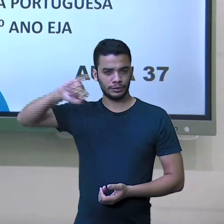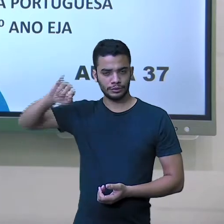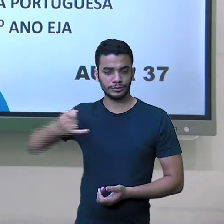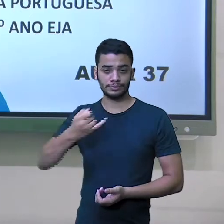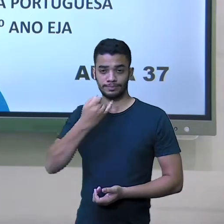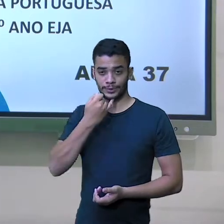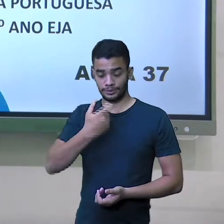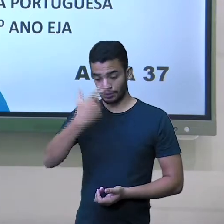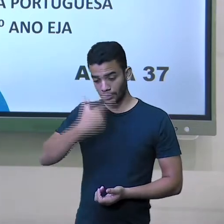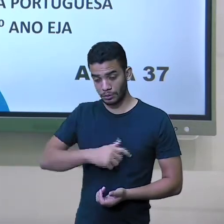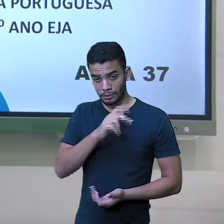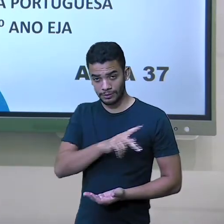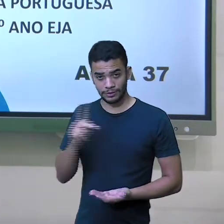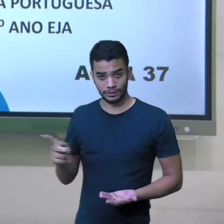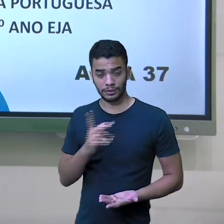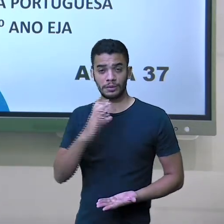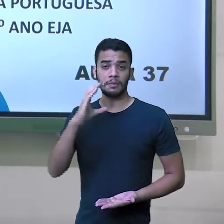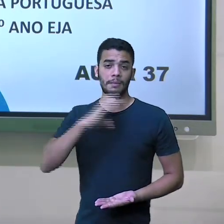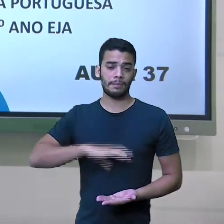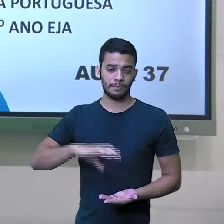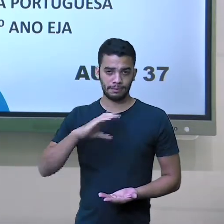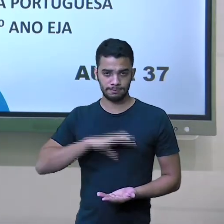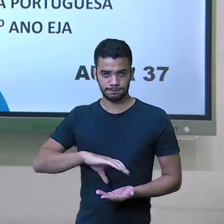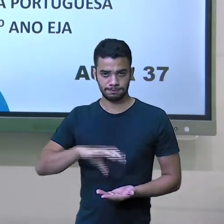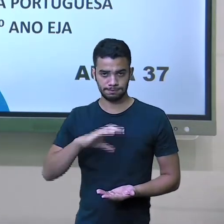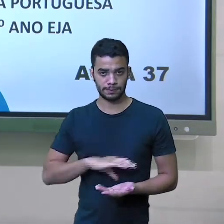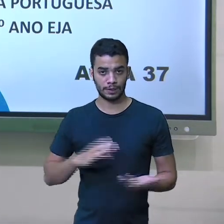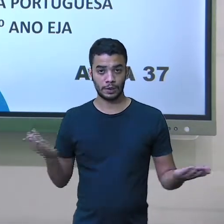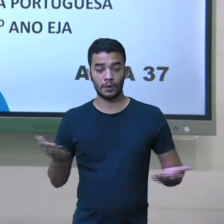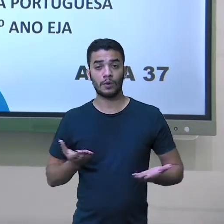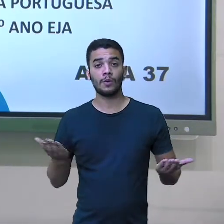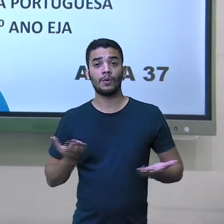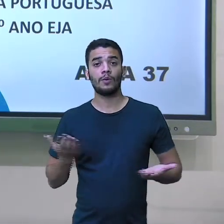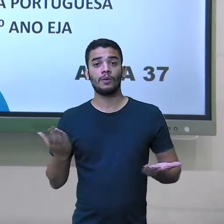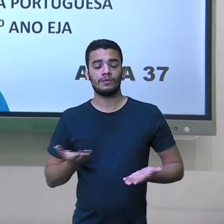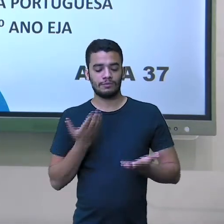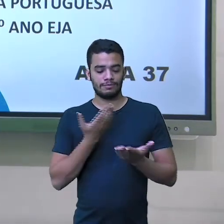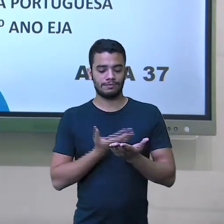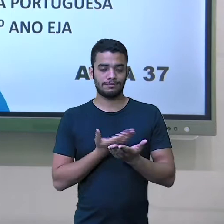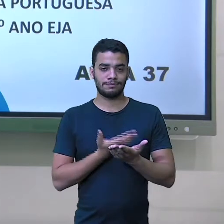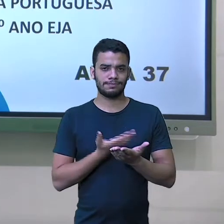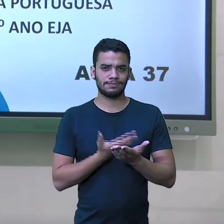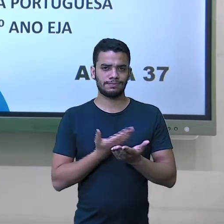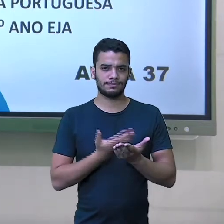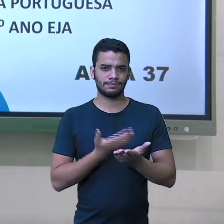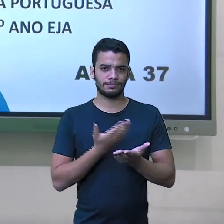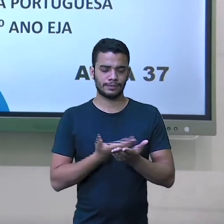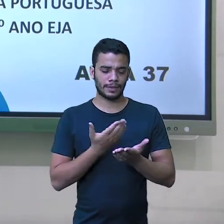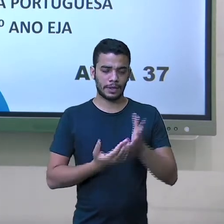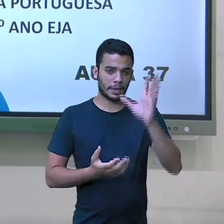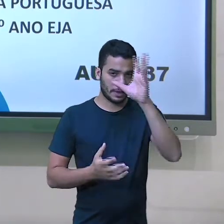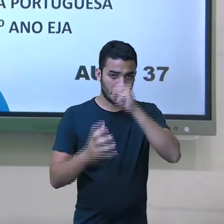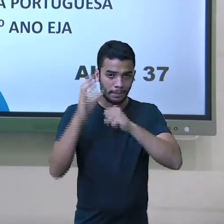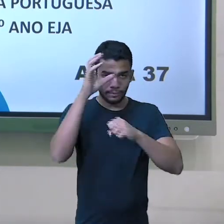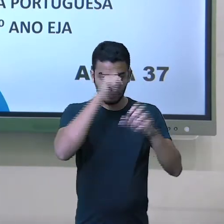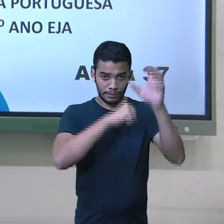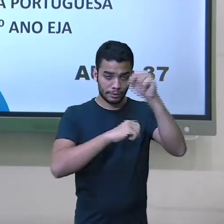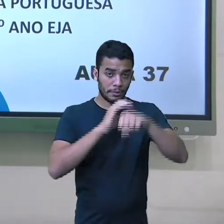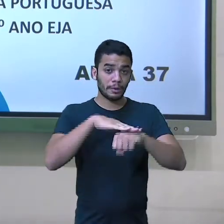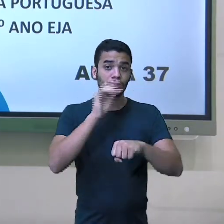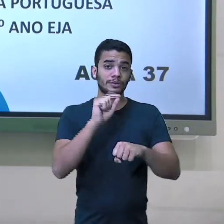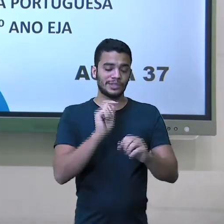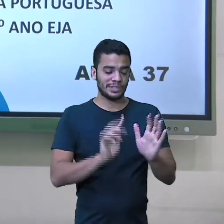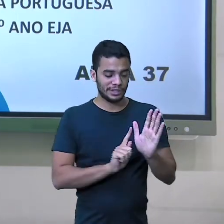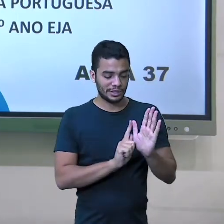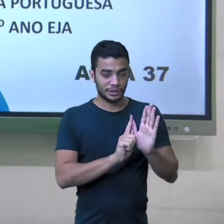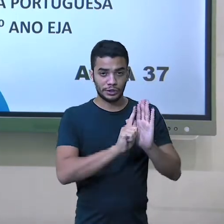Educação de Jovens e Adultos. Hoje daremos início a mais um gênero textual. Hoje falaremos